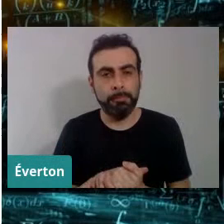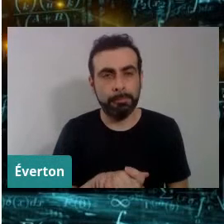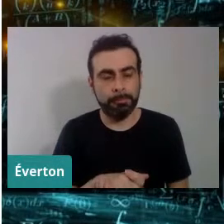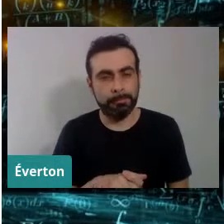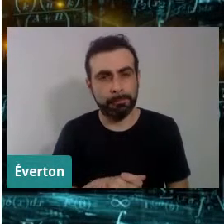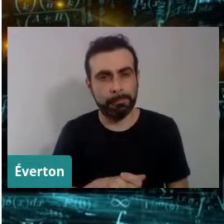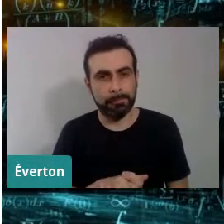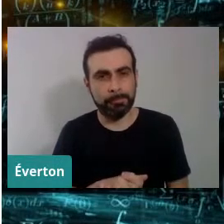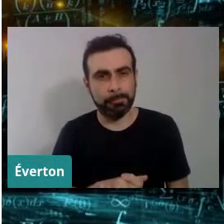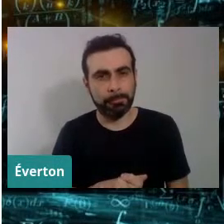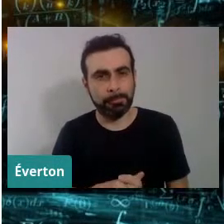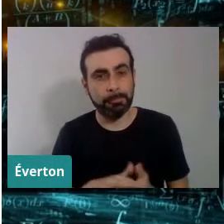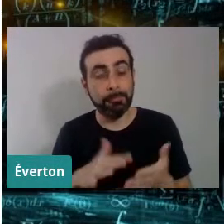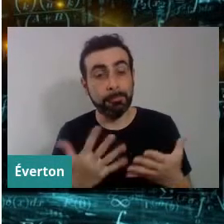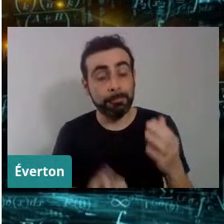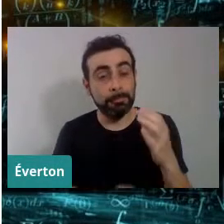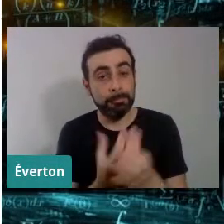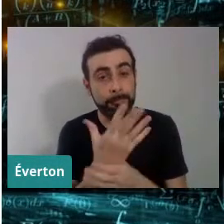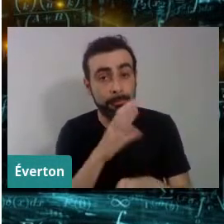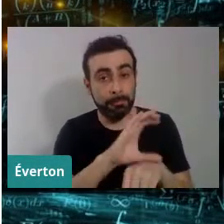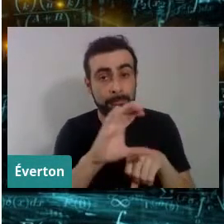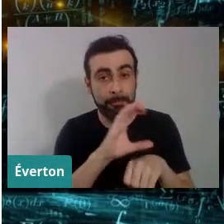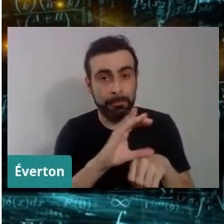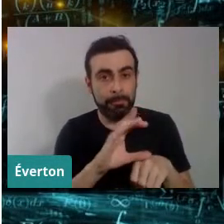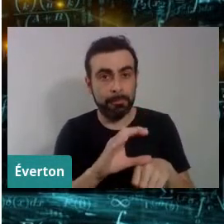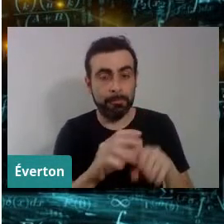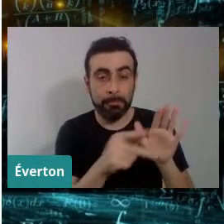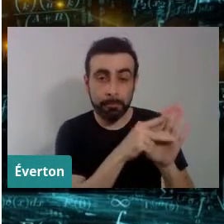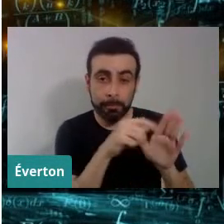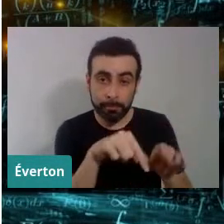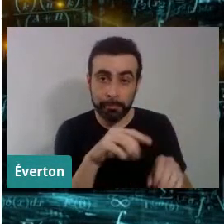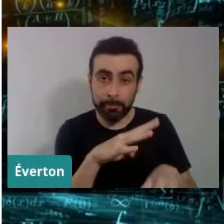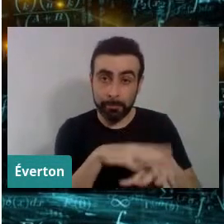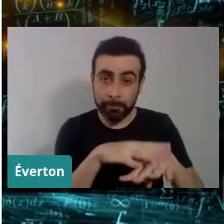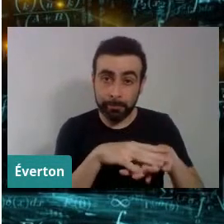Então, criou-se o curso de matemática, né? E